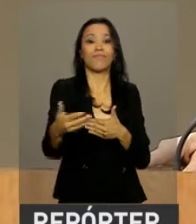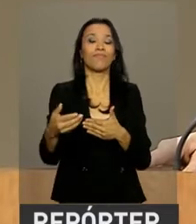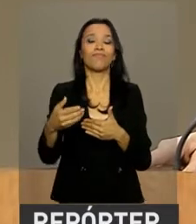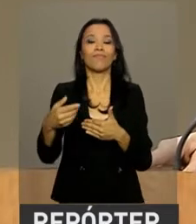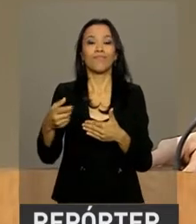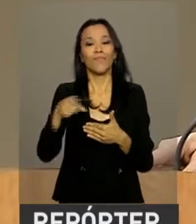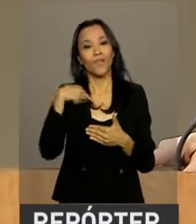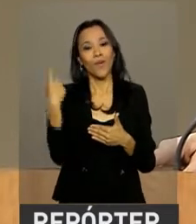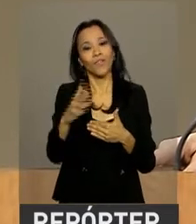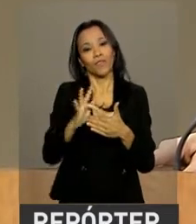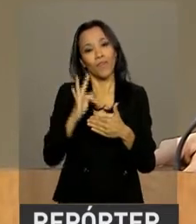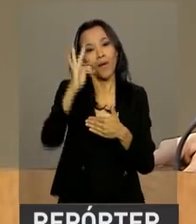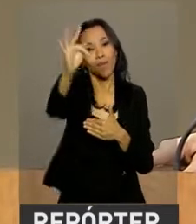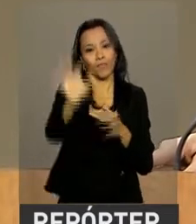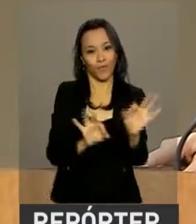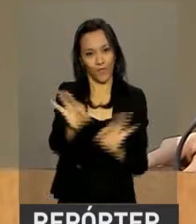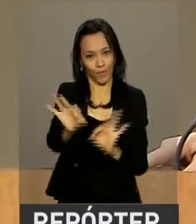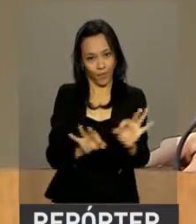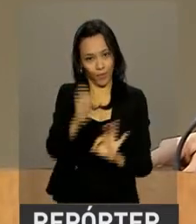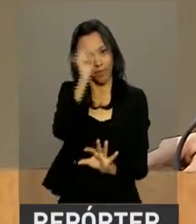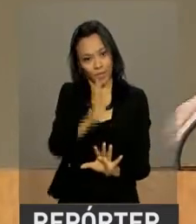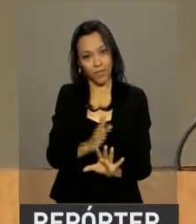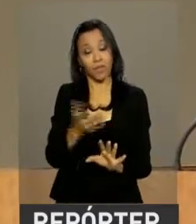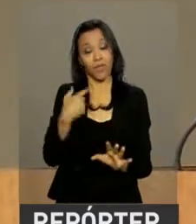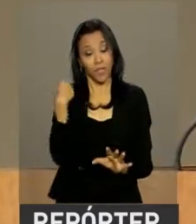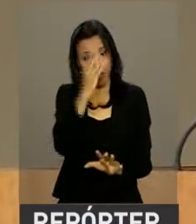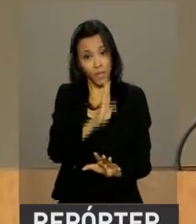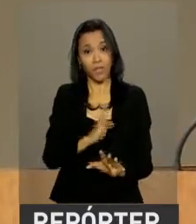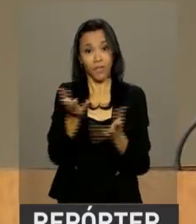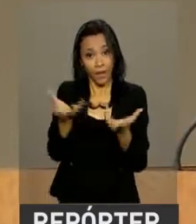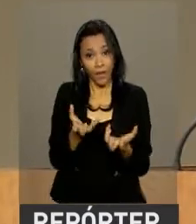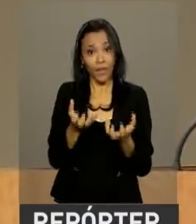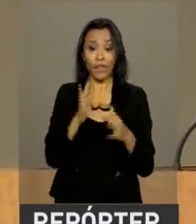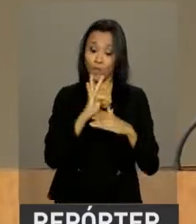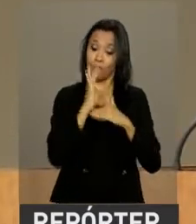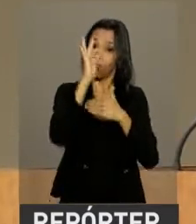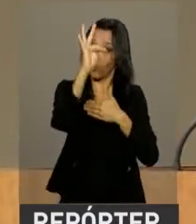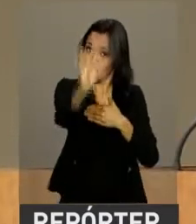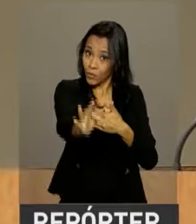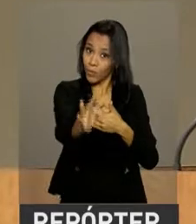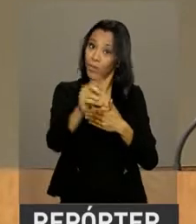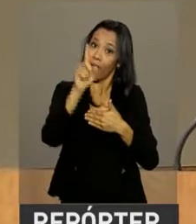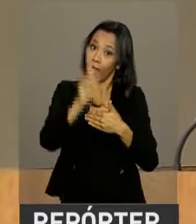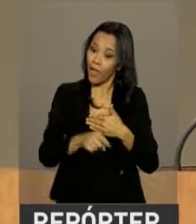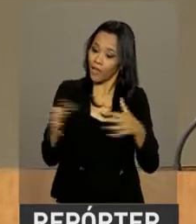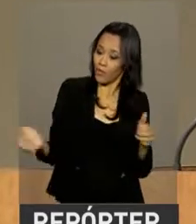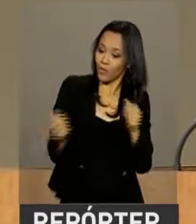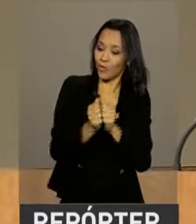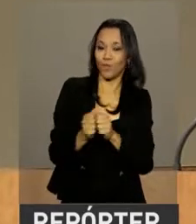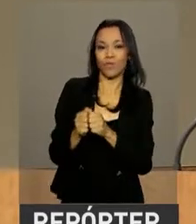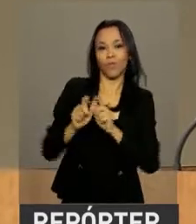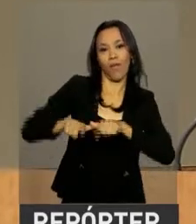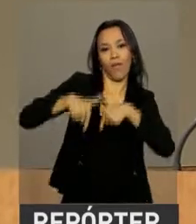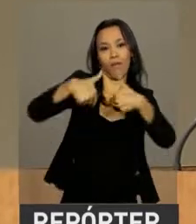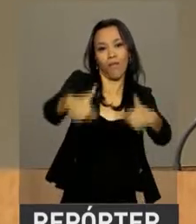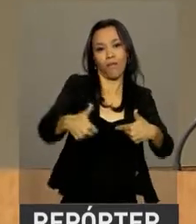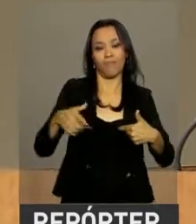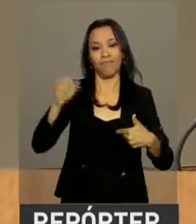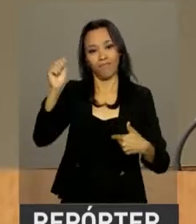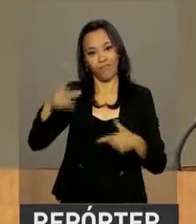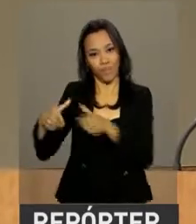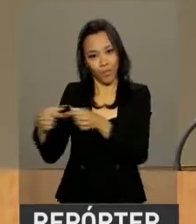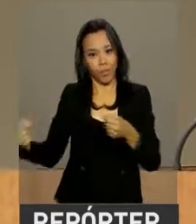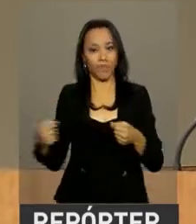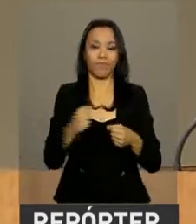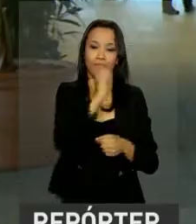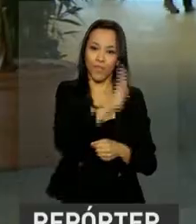nosso futuro. E o Brasil quer que também este futuro seja uma obra conjunta dos brasileiros